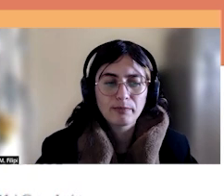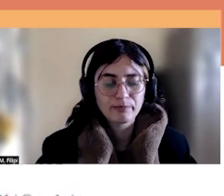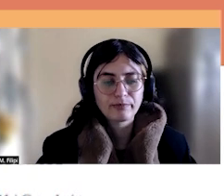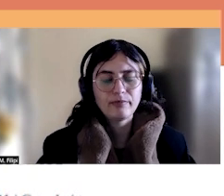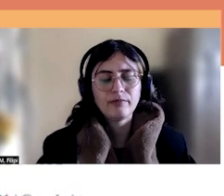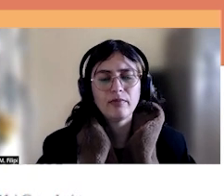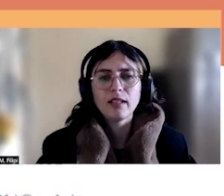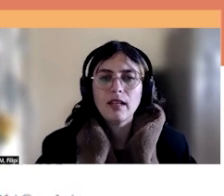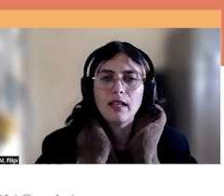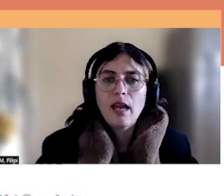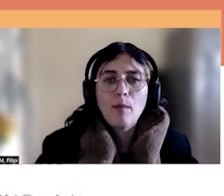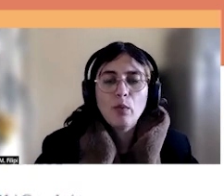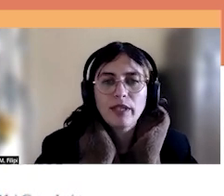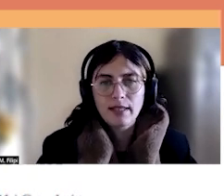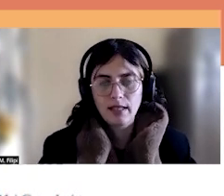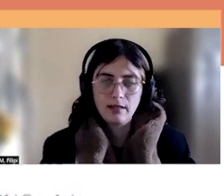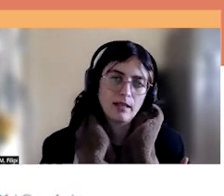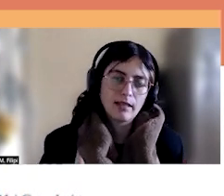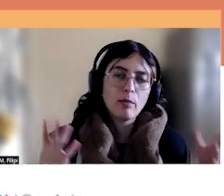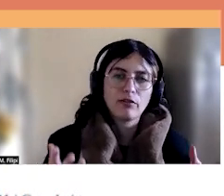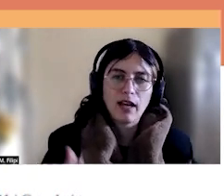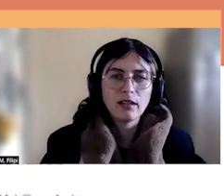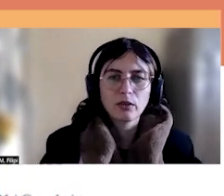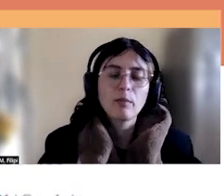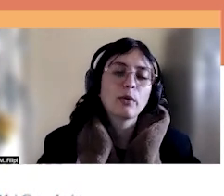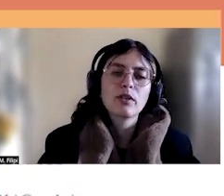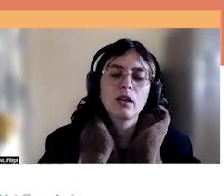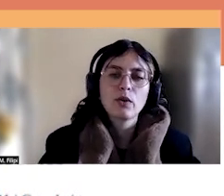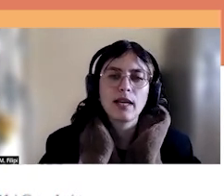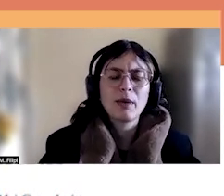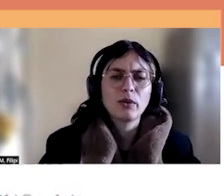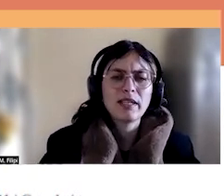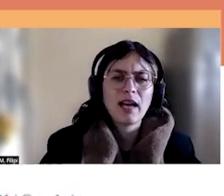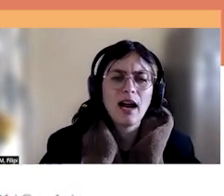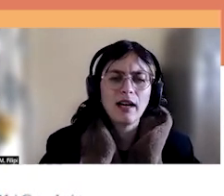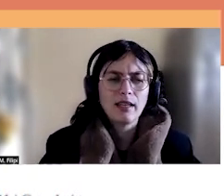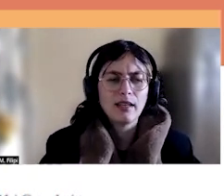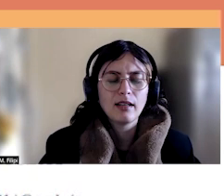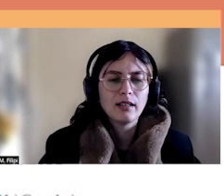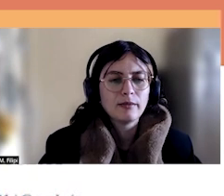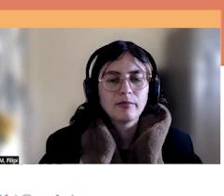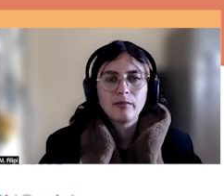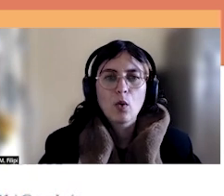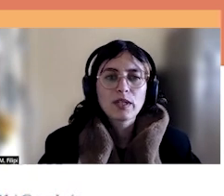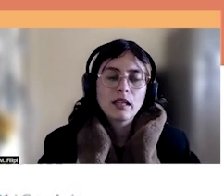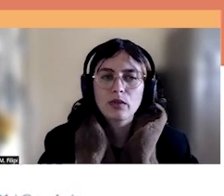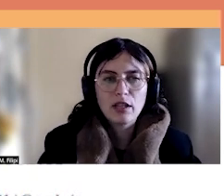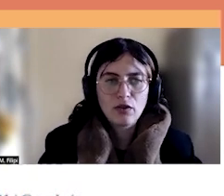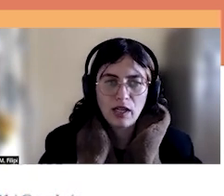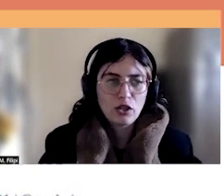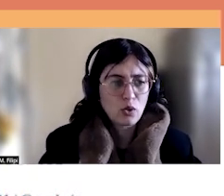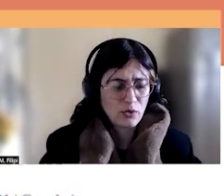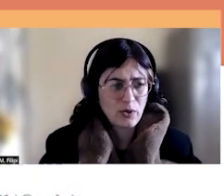unidade. E é bom ter esse sistema unificado, né? Porque você consegue padronizar e conseguir